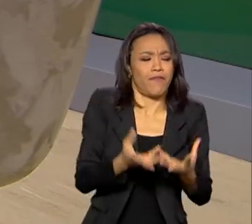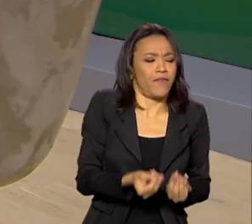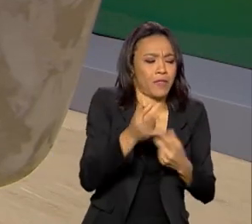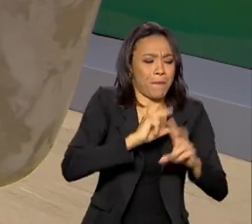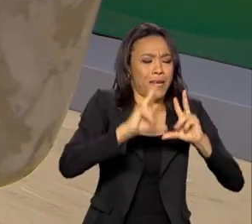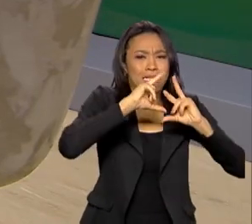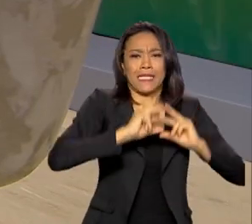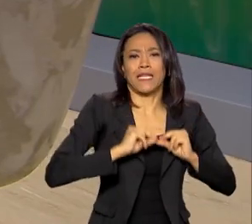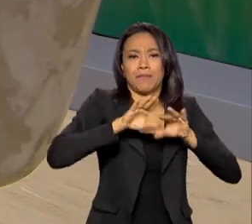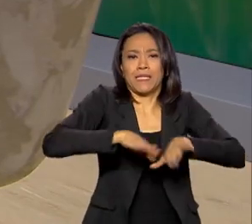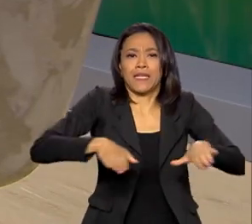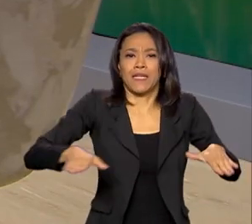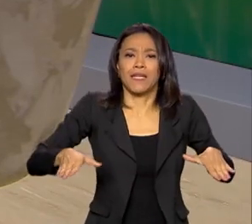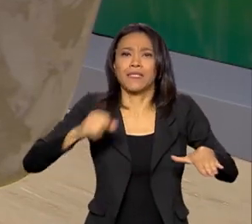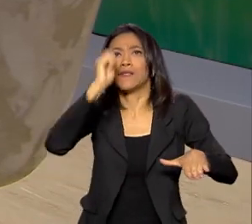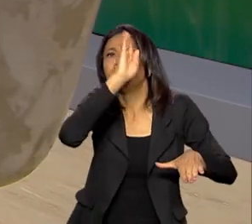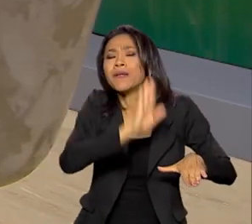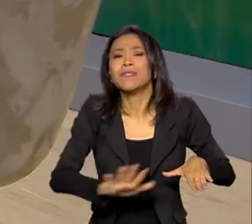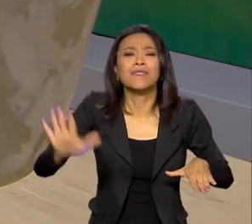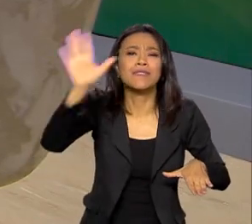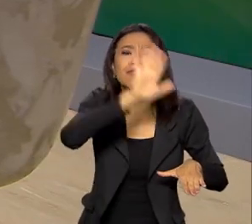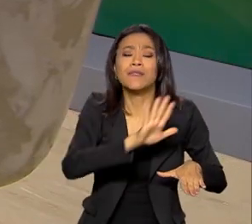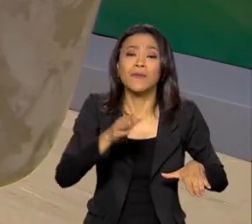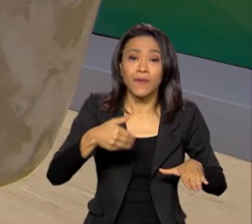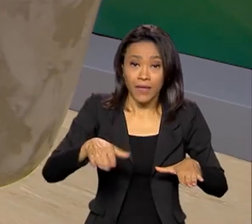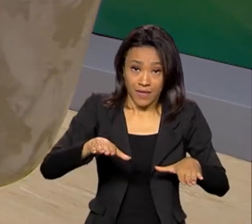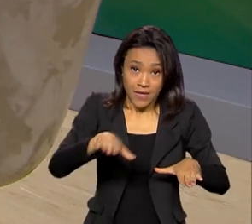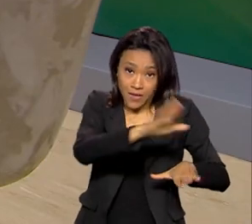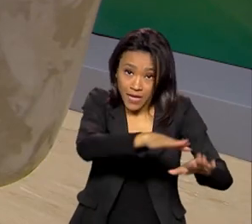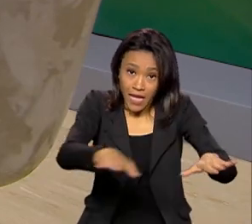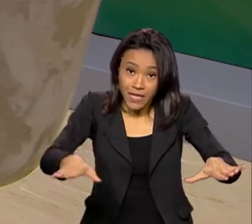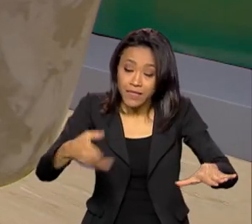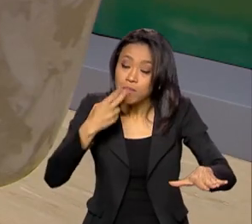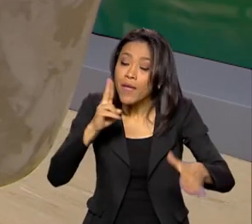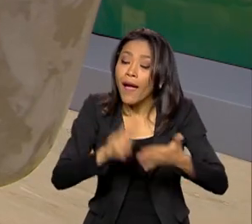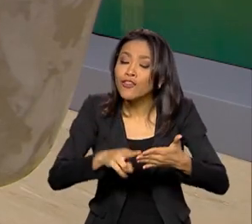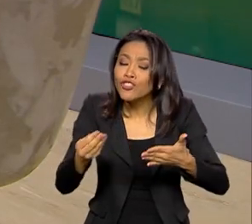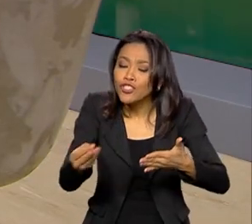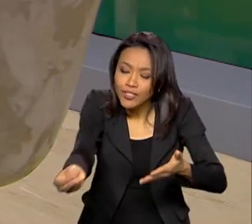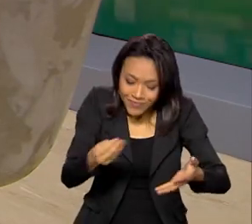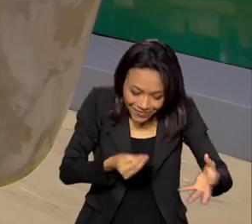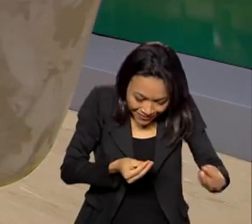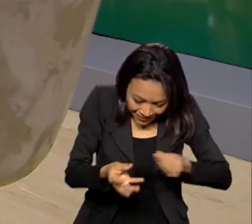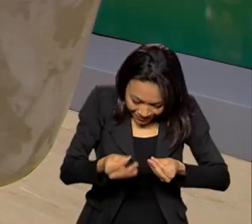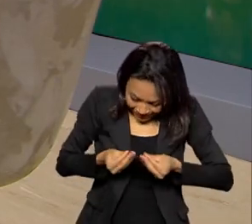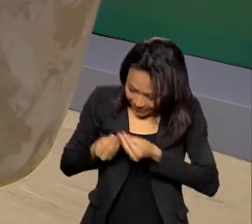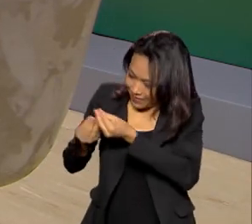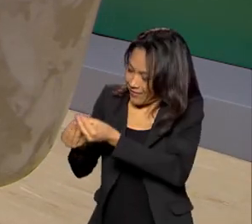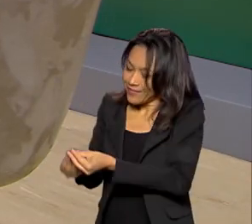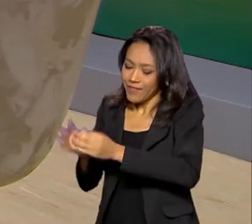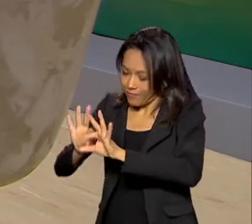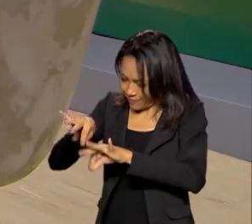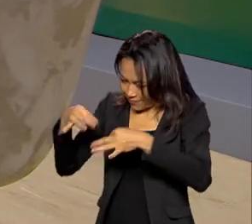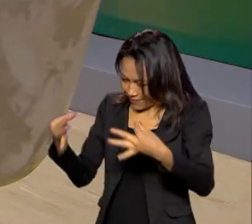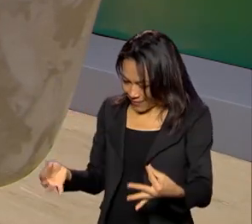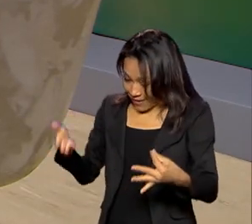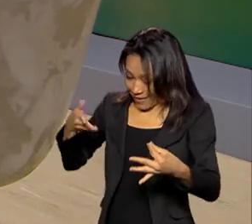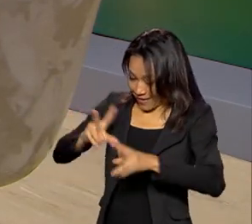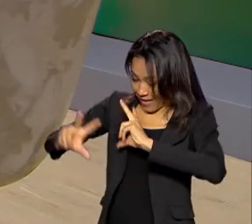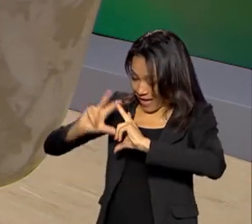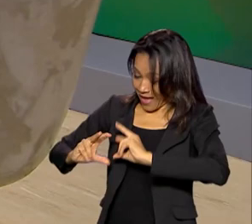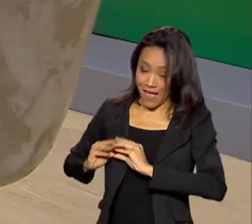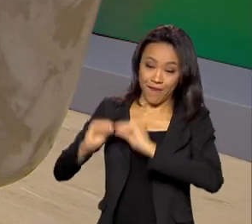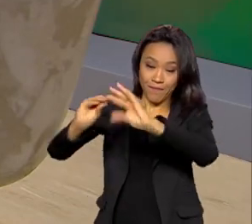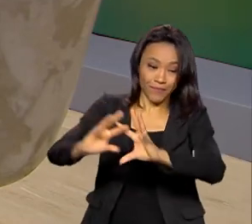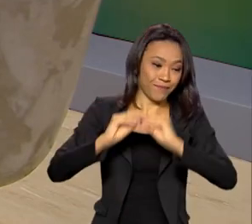crianças de todo o Brasil, crianças que deixam em nossas agências as suas cartinhas. Cito também, como você mencionou,